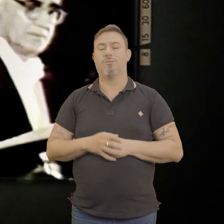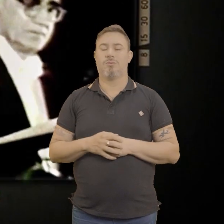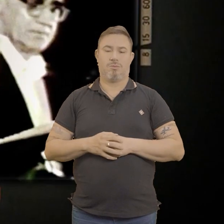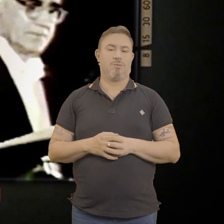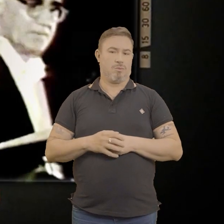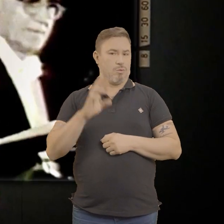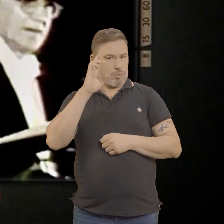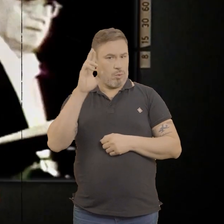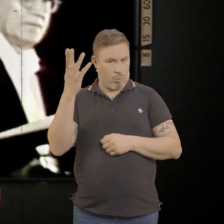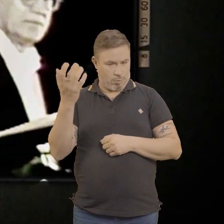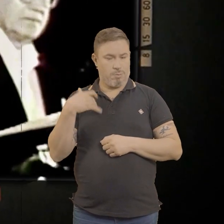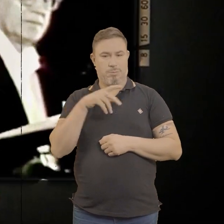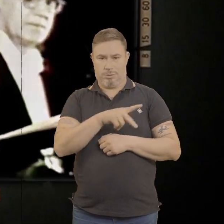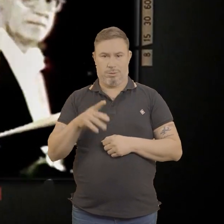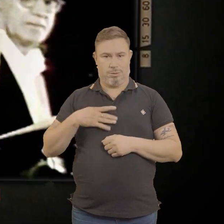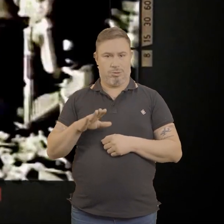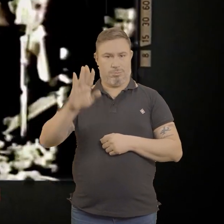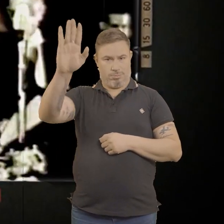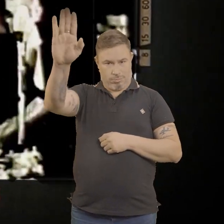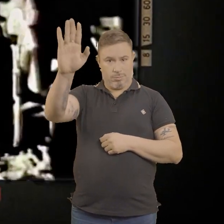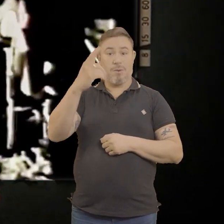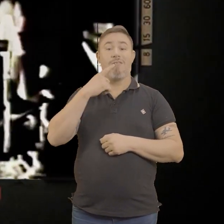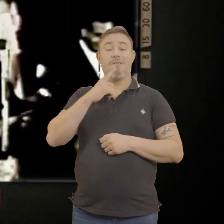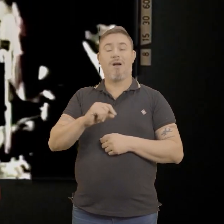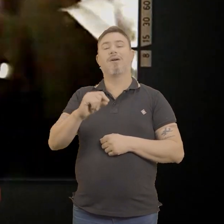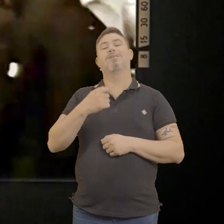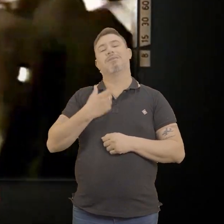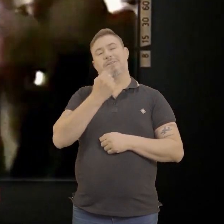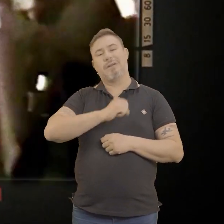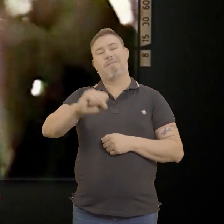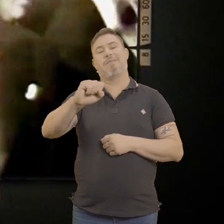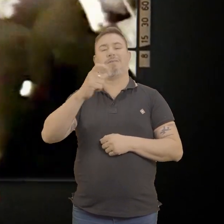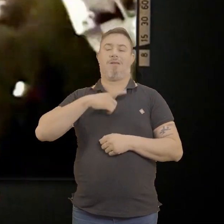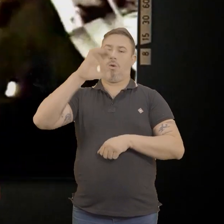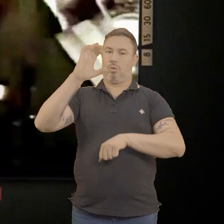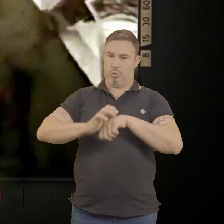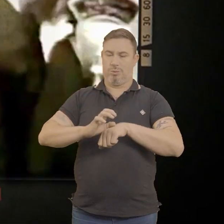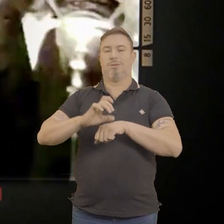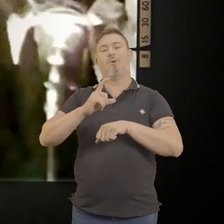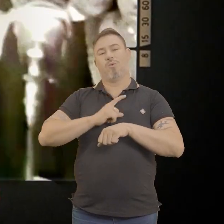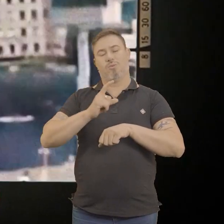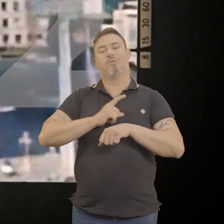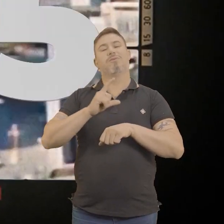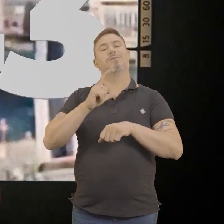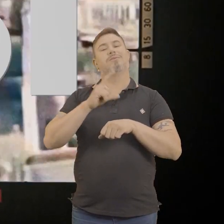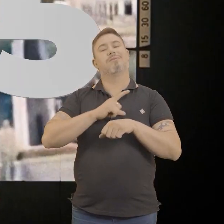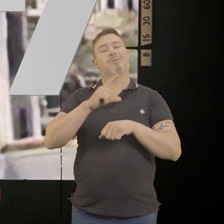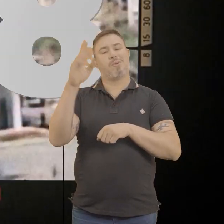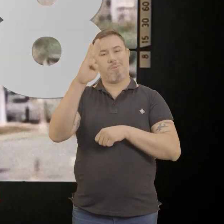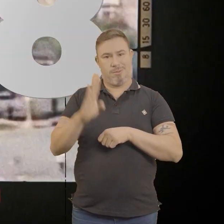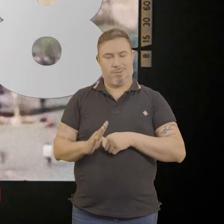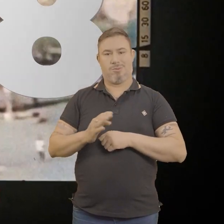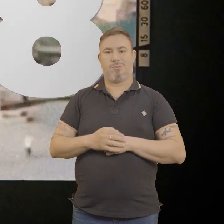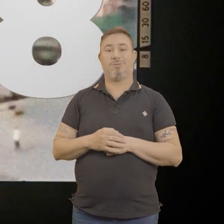Kubitschek presta o juramento de manter, defender e cumprir a Constituição da República. Em pleno